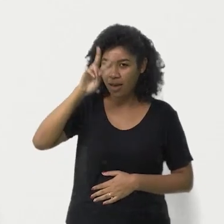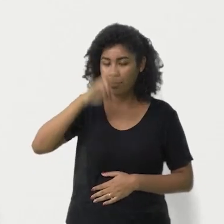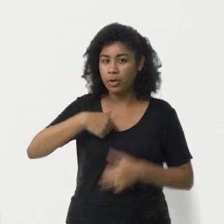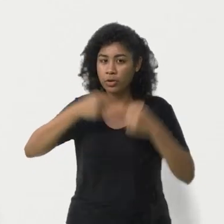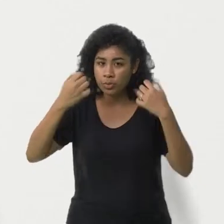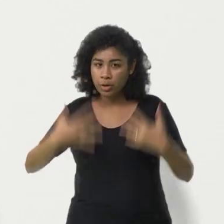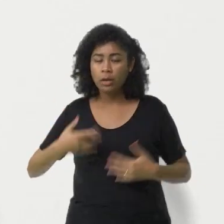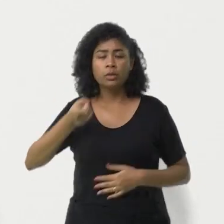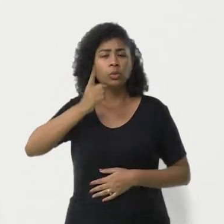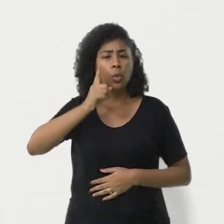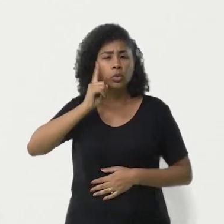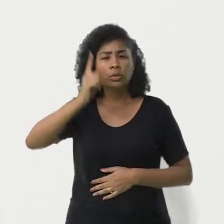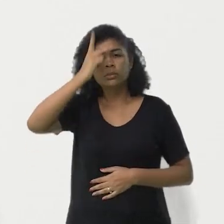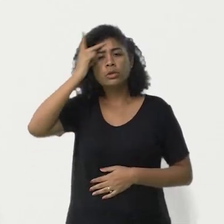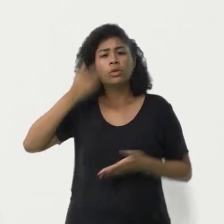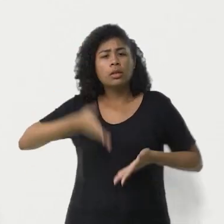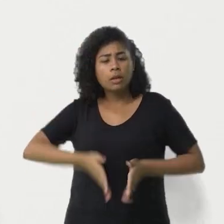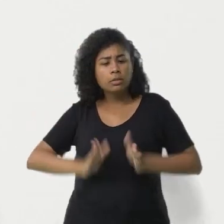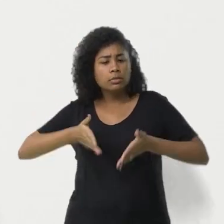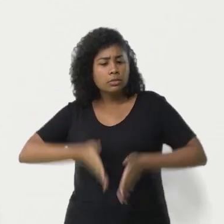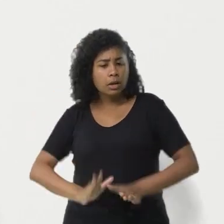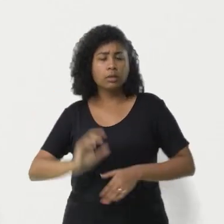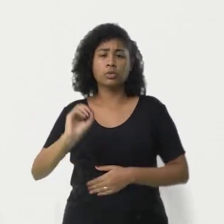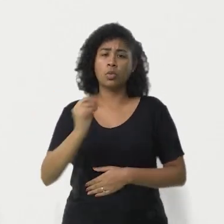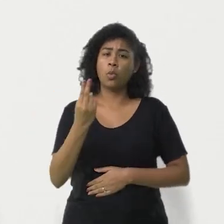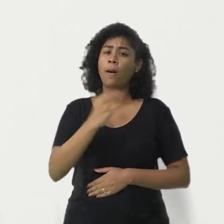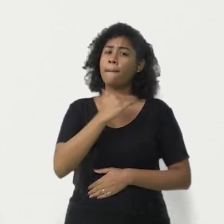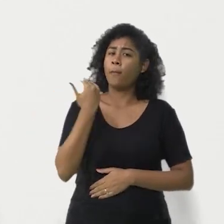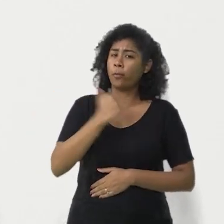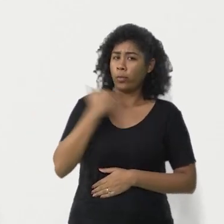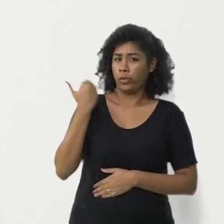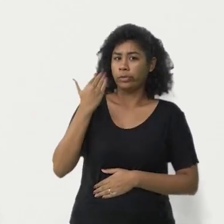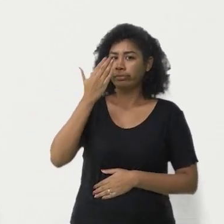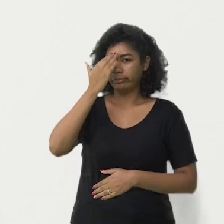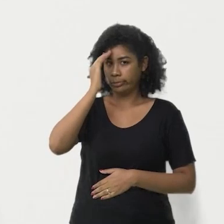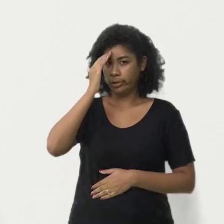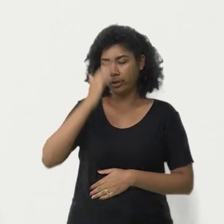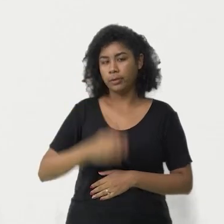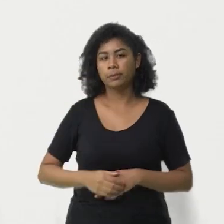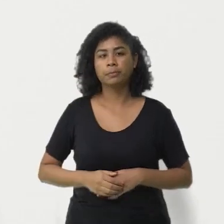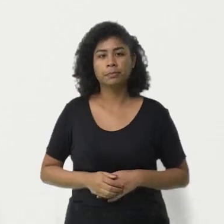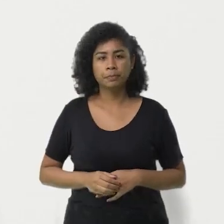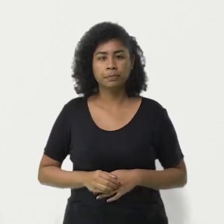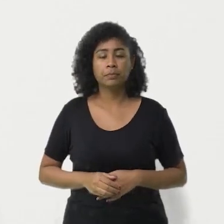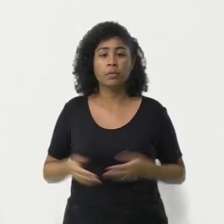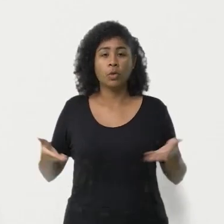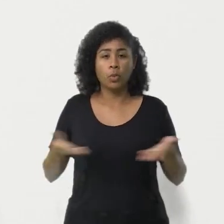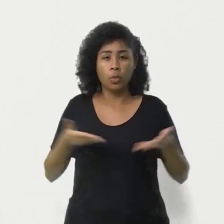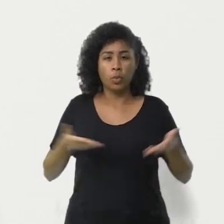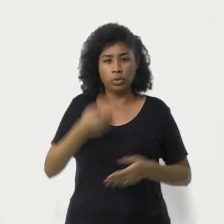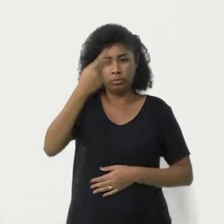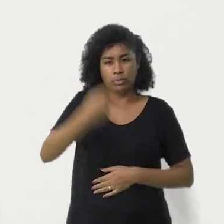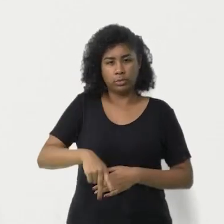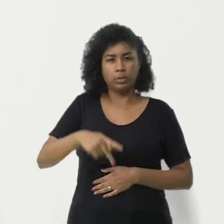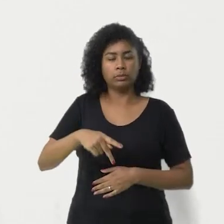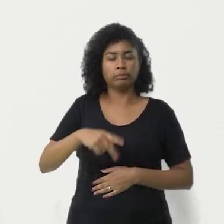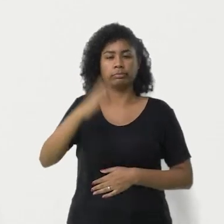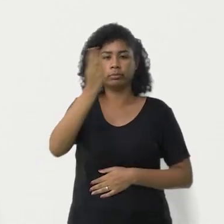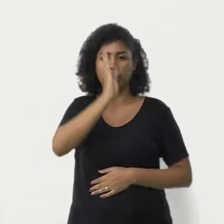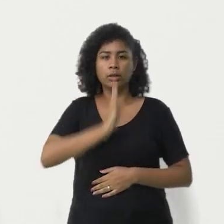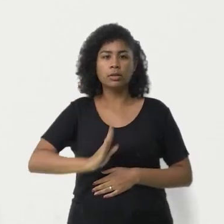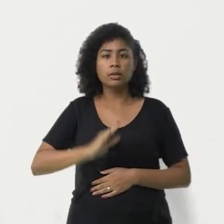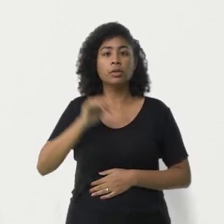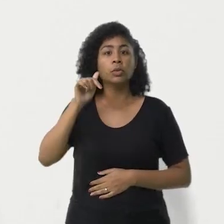pessoas nascendo e existem pessoas morrendo. E atualmente o nosso país, ele